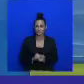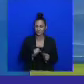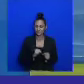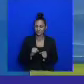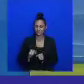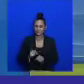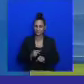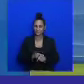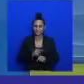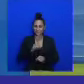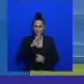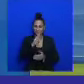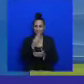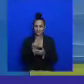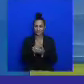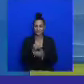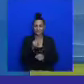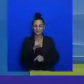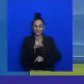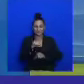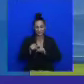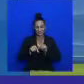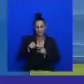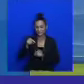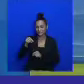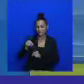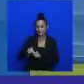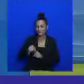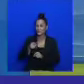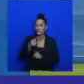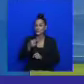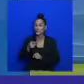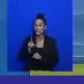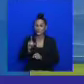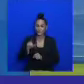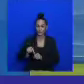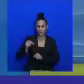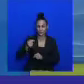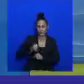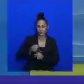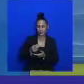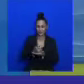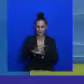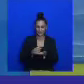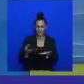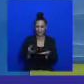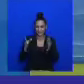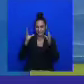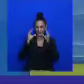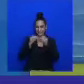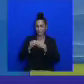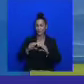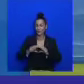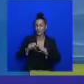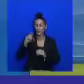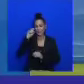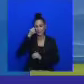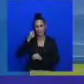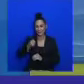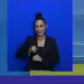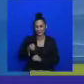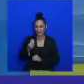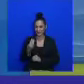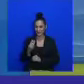E pode ser agora, acredite daí, que a gente sorteia daqui, quinto e último número da quina desta noite, bola preta